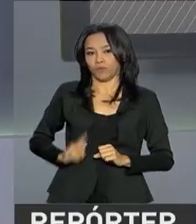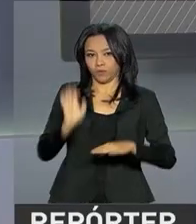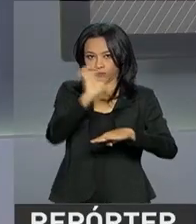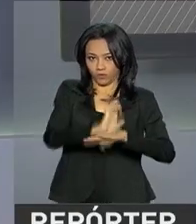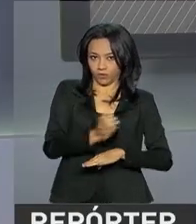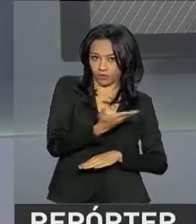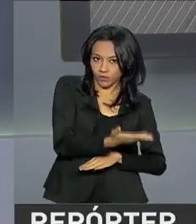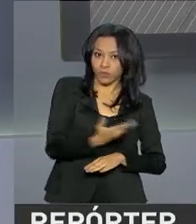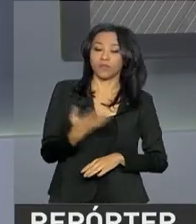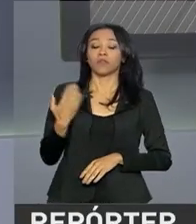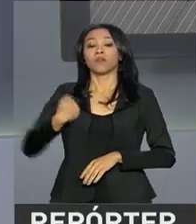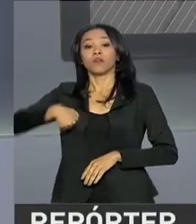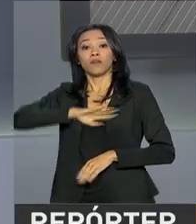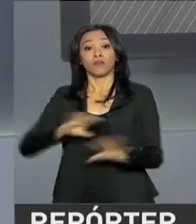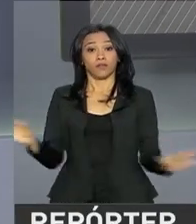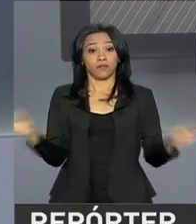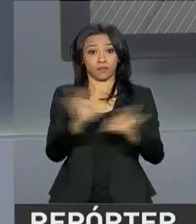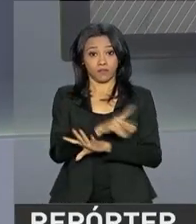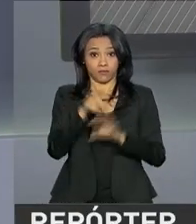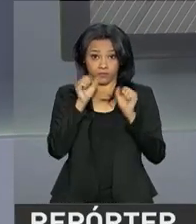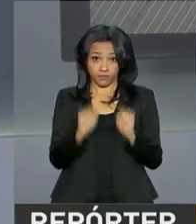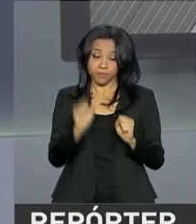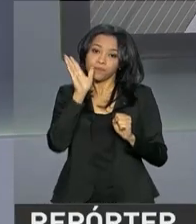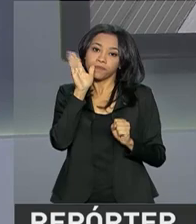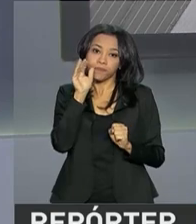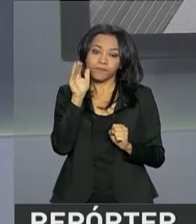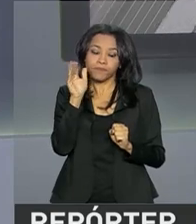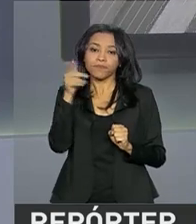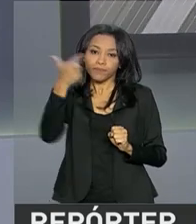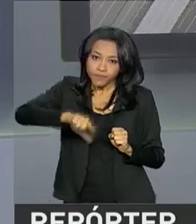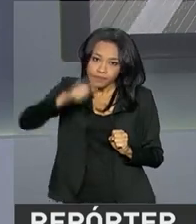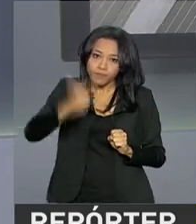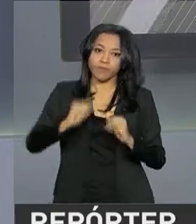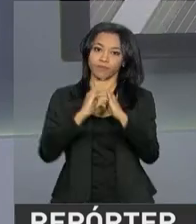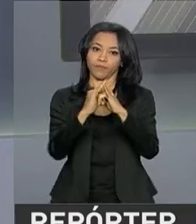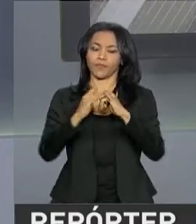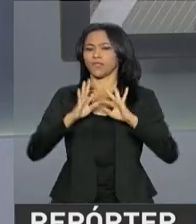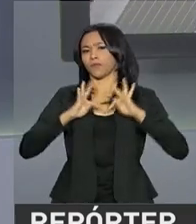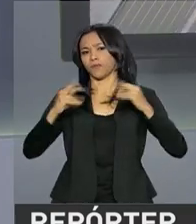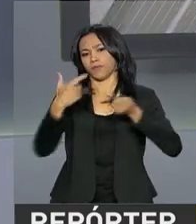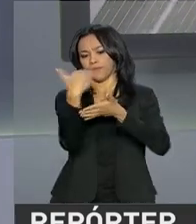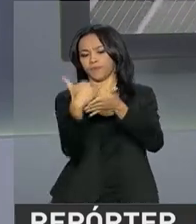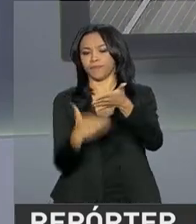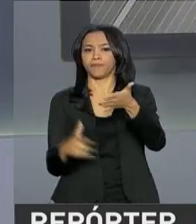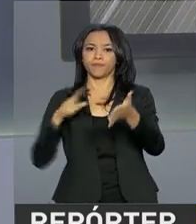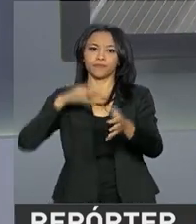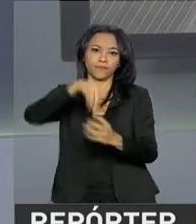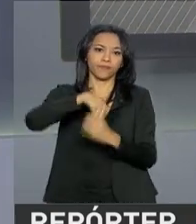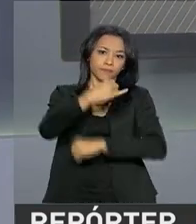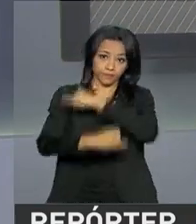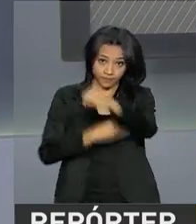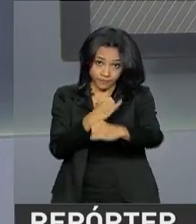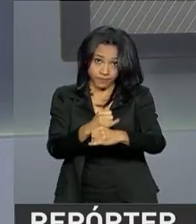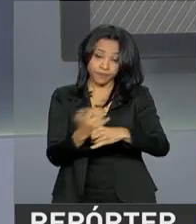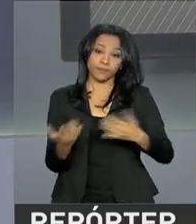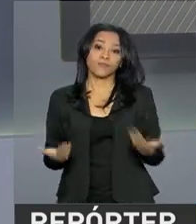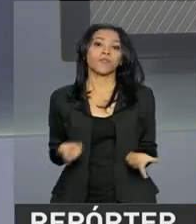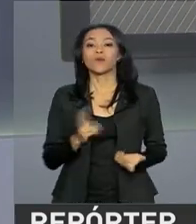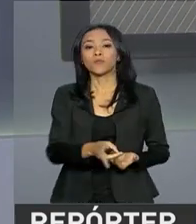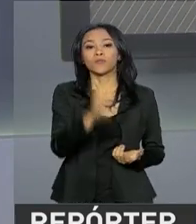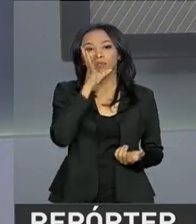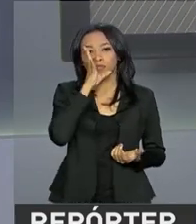ficamos por aqui você pode rever as reportagens no youtube e toda a nossa programação também está na página da nbr na internet